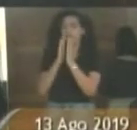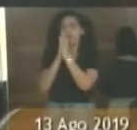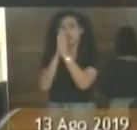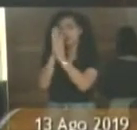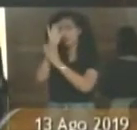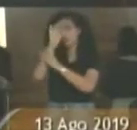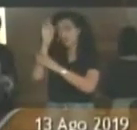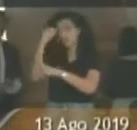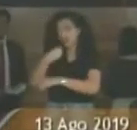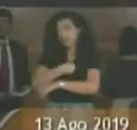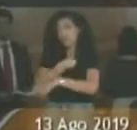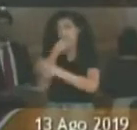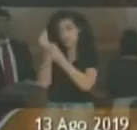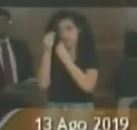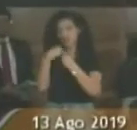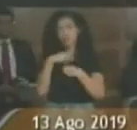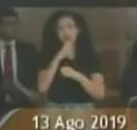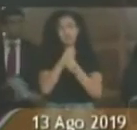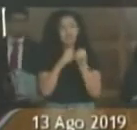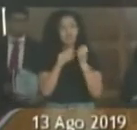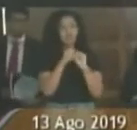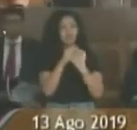dá vida. Salmos 42, 8.